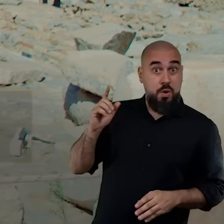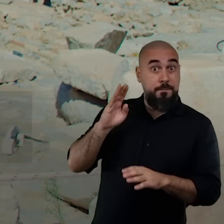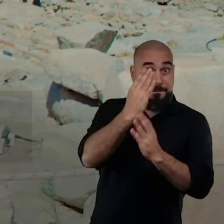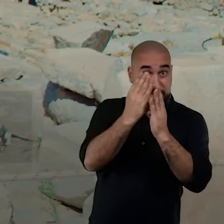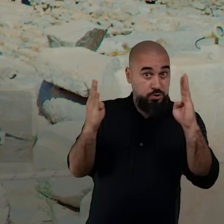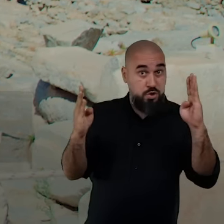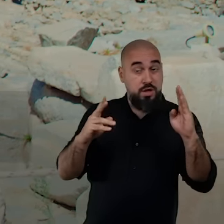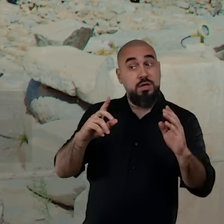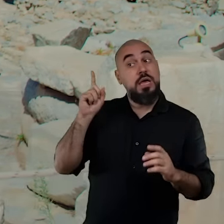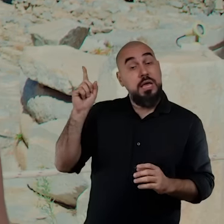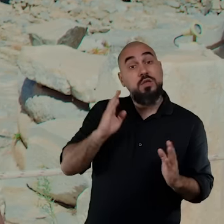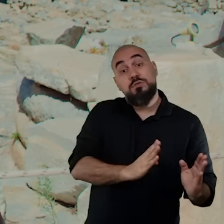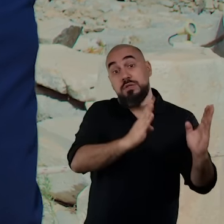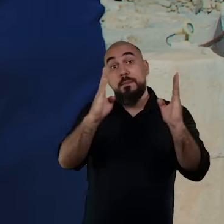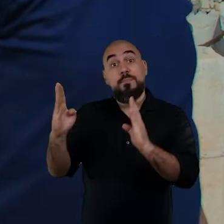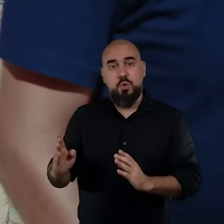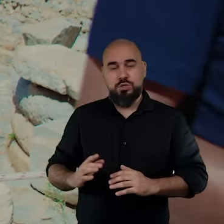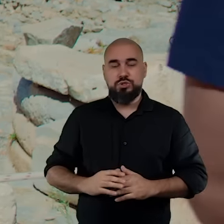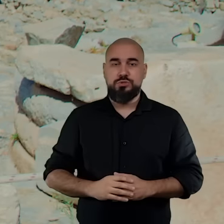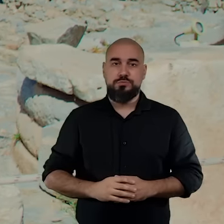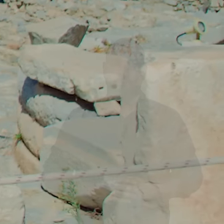ele foi construído depois do seu tempo.